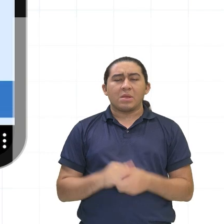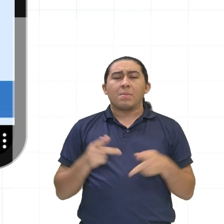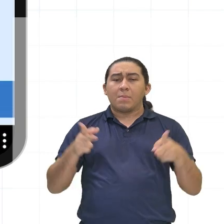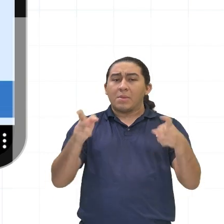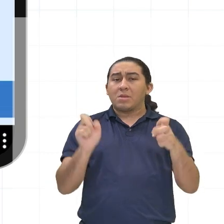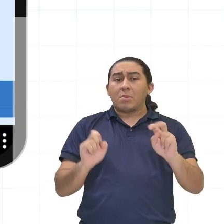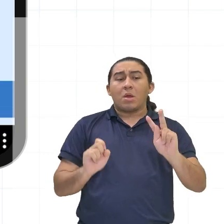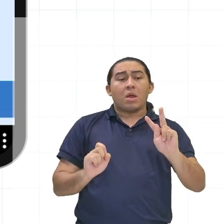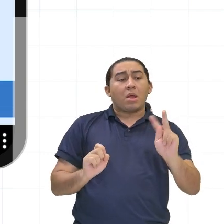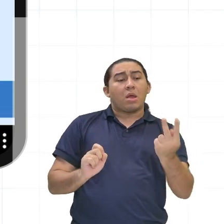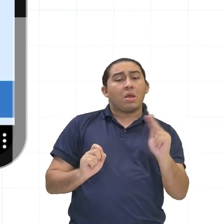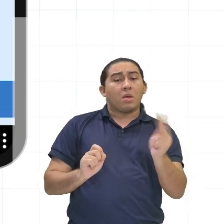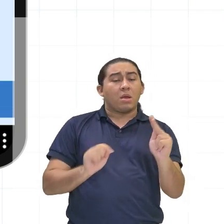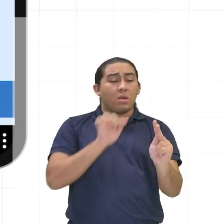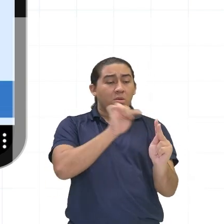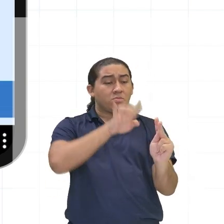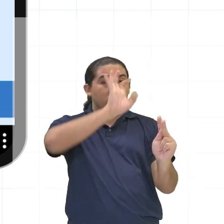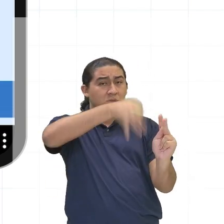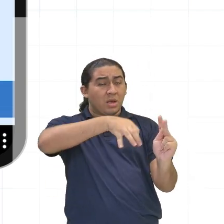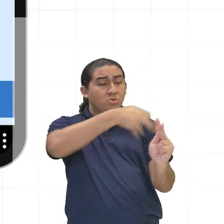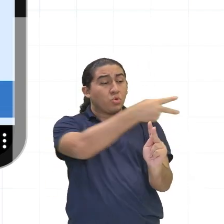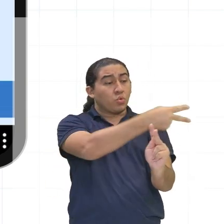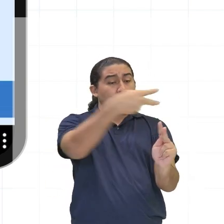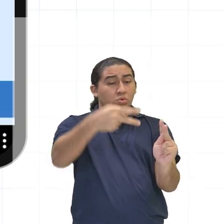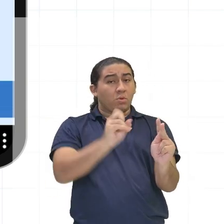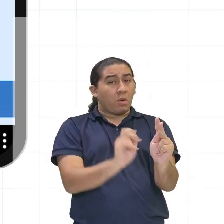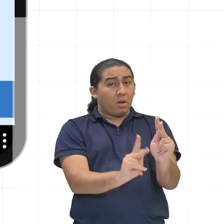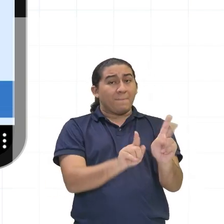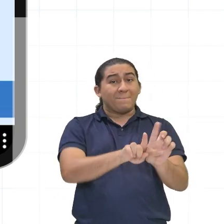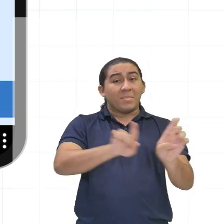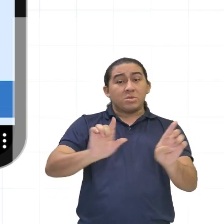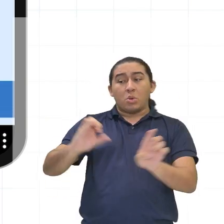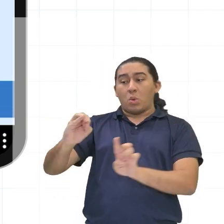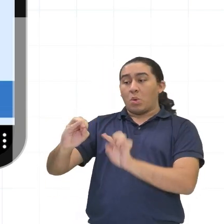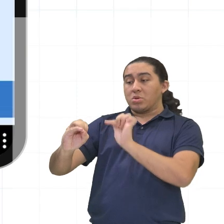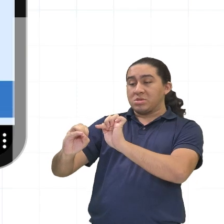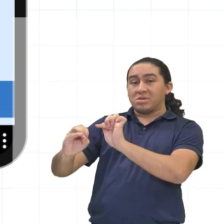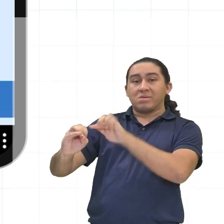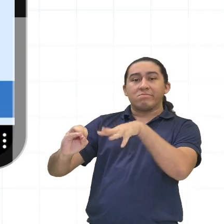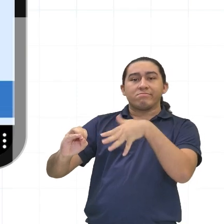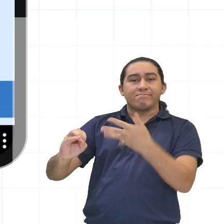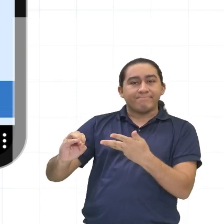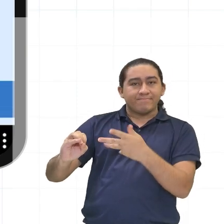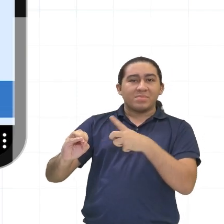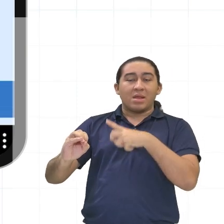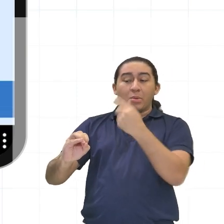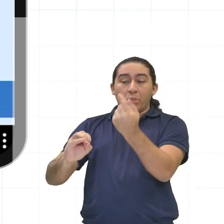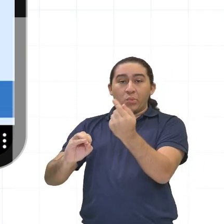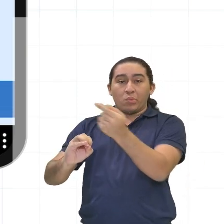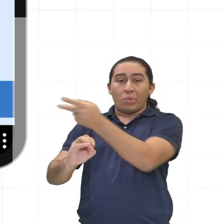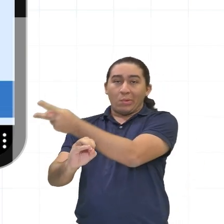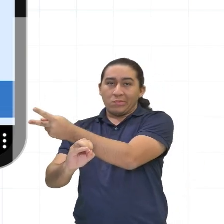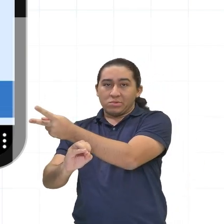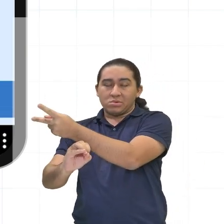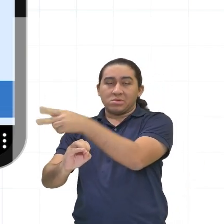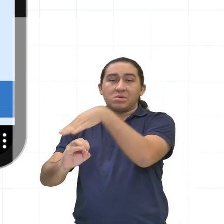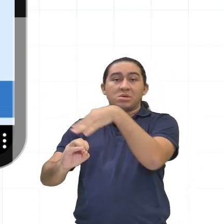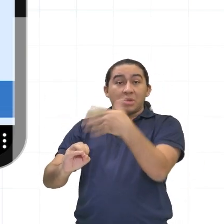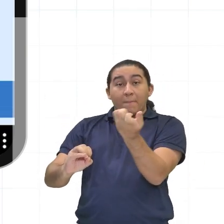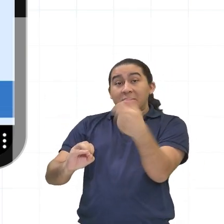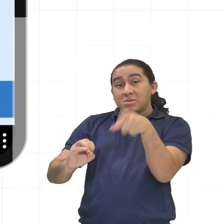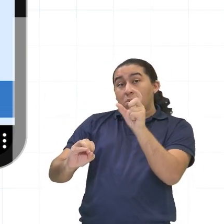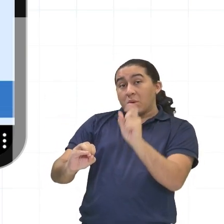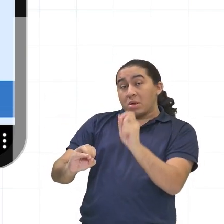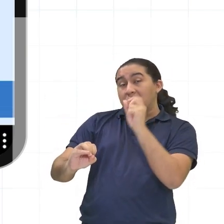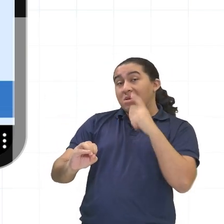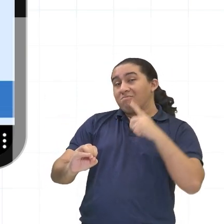hidrogênio já está ok. Mas o oxigênio do lado do reagente tem apenas 1. Então, eu tenho que,